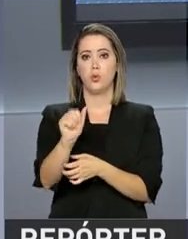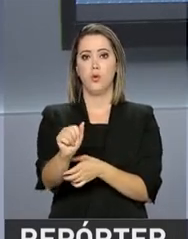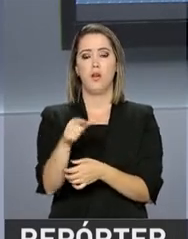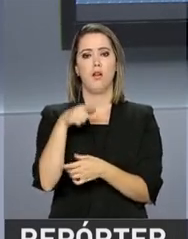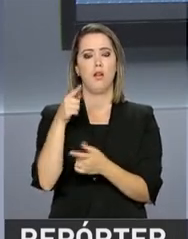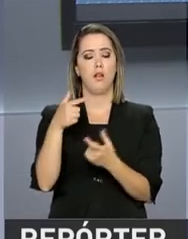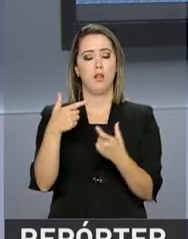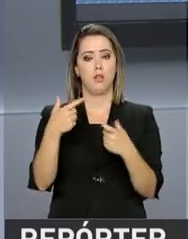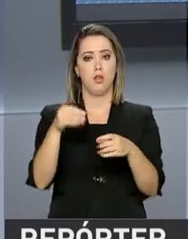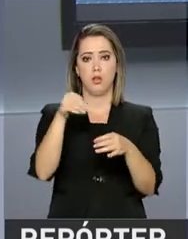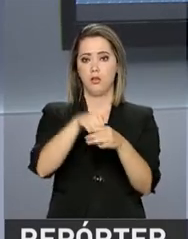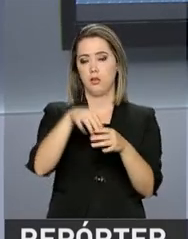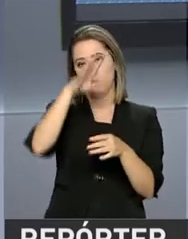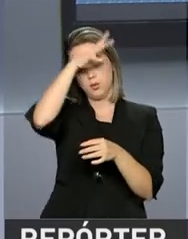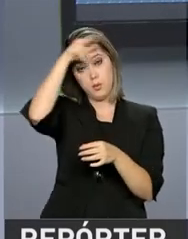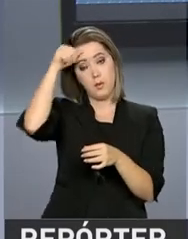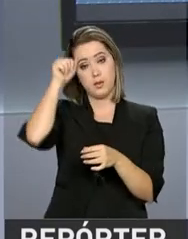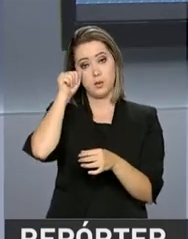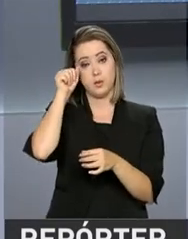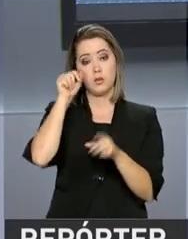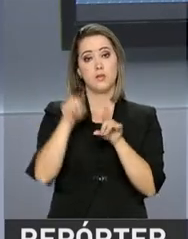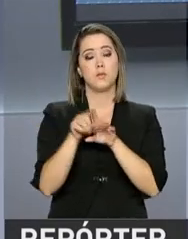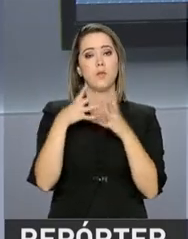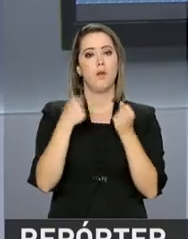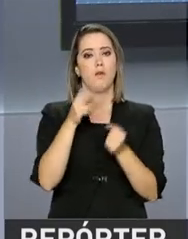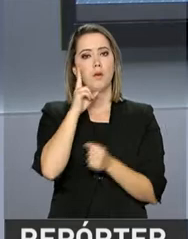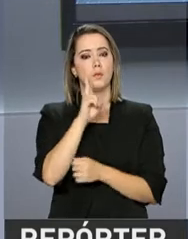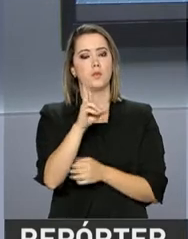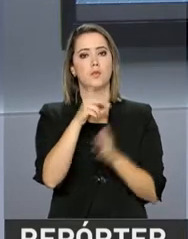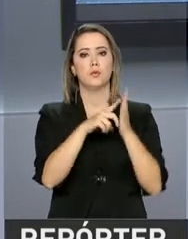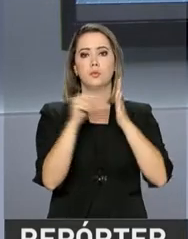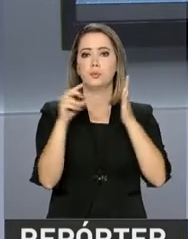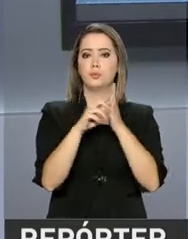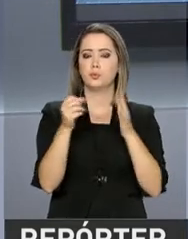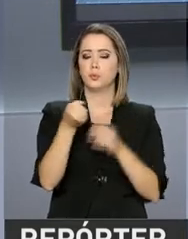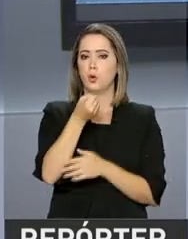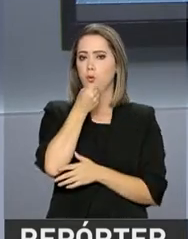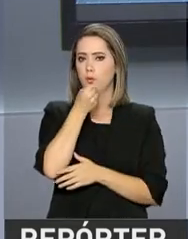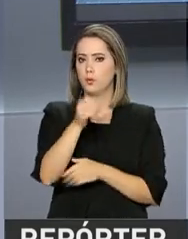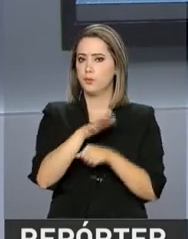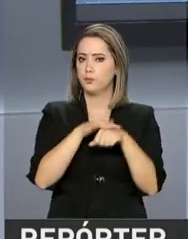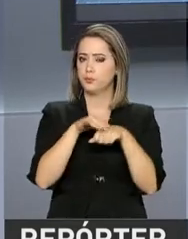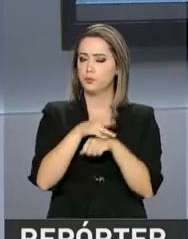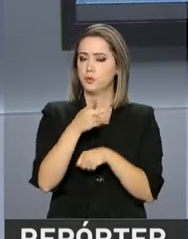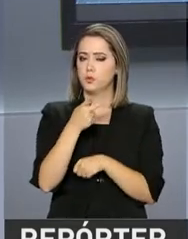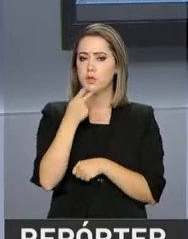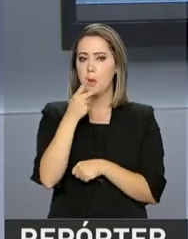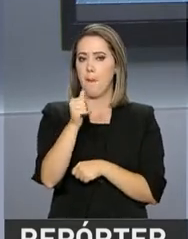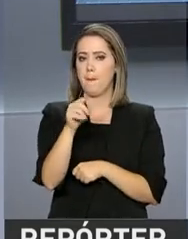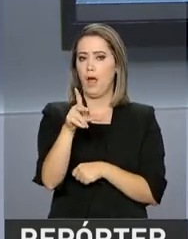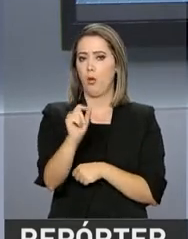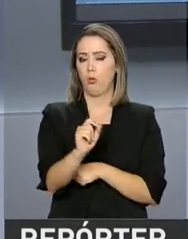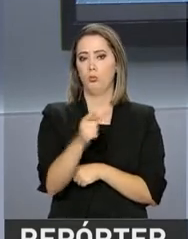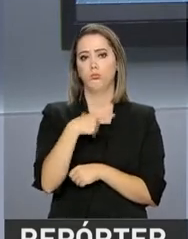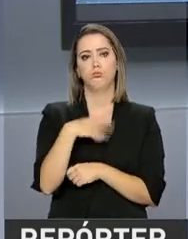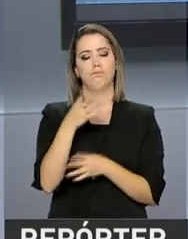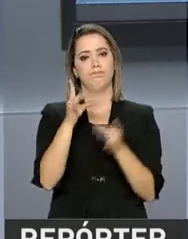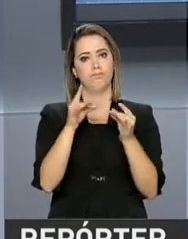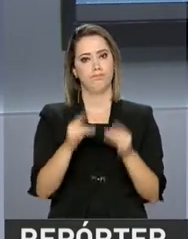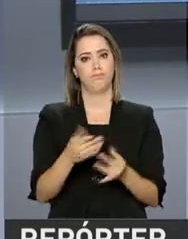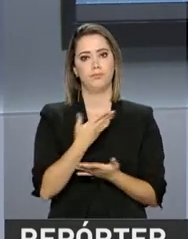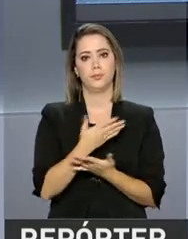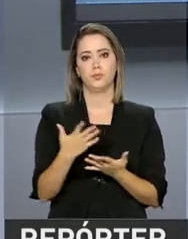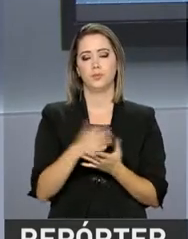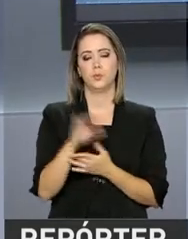no amazonas nós vamos ao vivo ao palácio do planalto conversar com o repórter paulo la sálvia que tem as informações para a gente olá